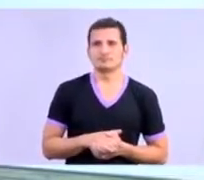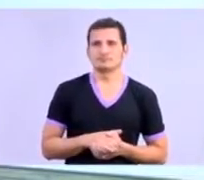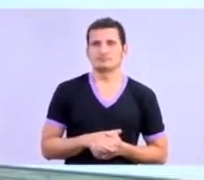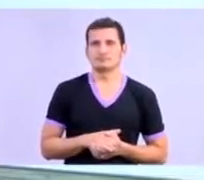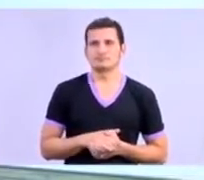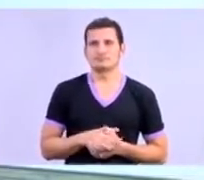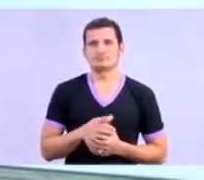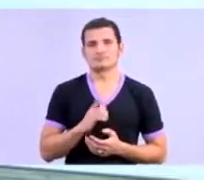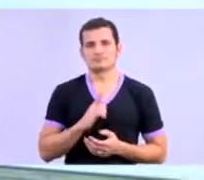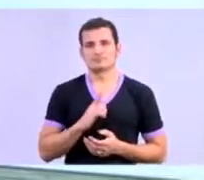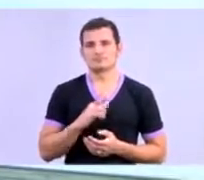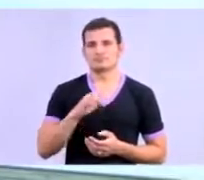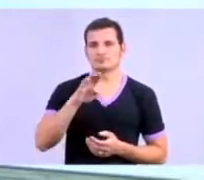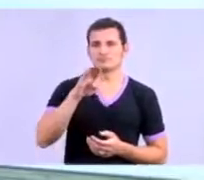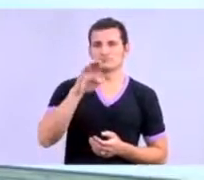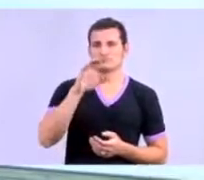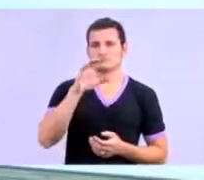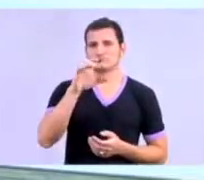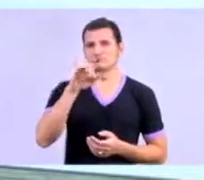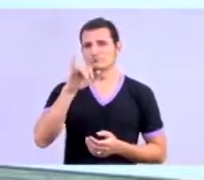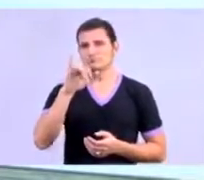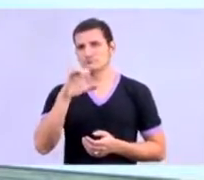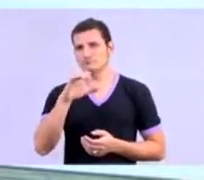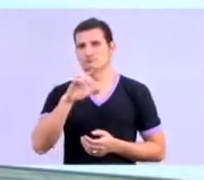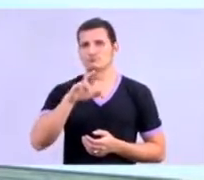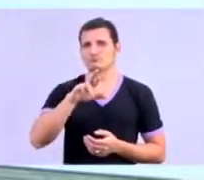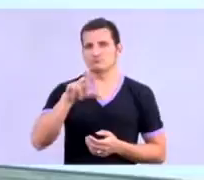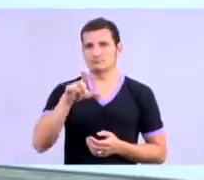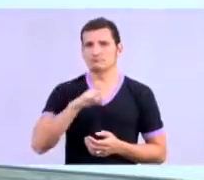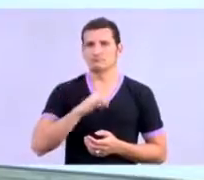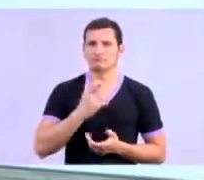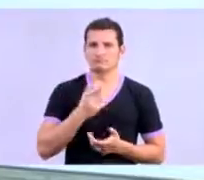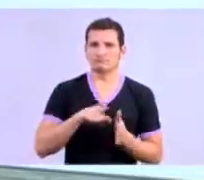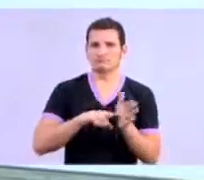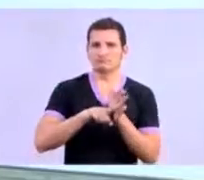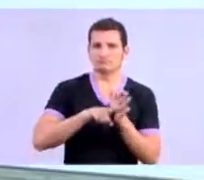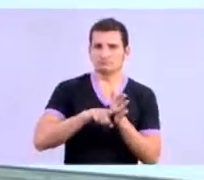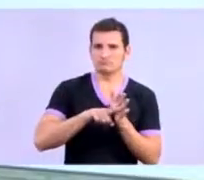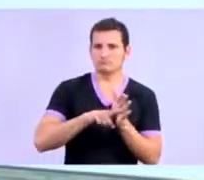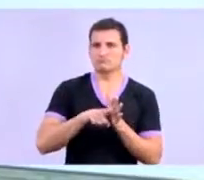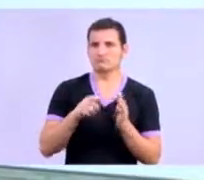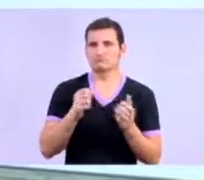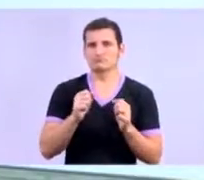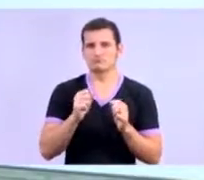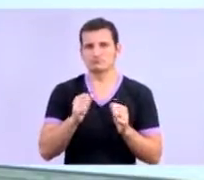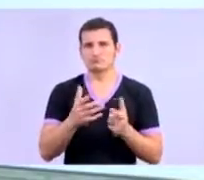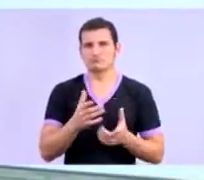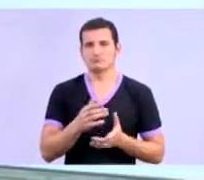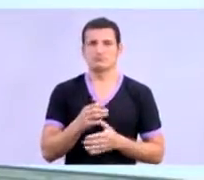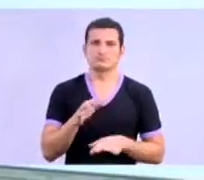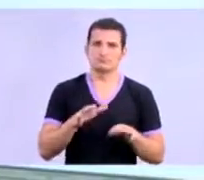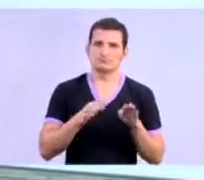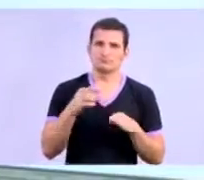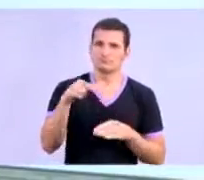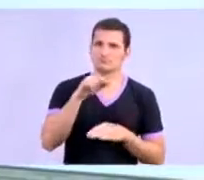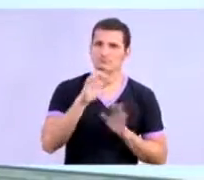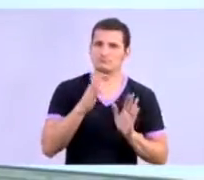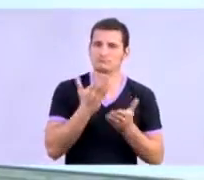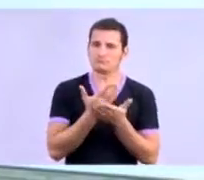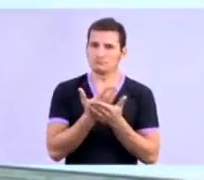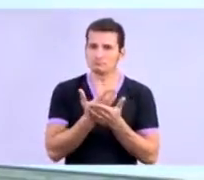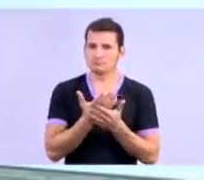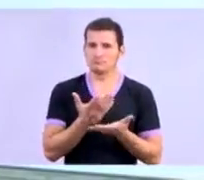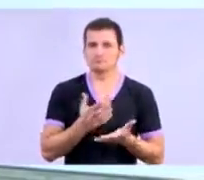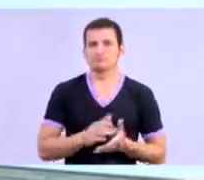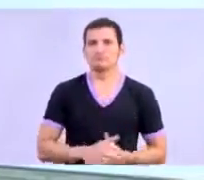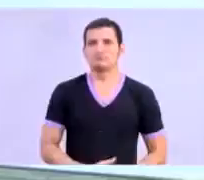algumas outras, ABCD, que por aí vai, que vale a pena pesquisar, vale a pena conhecer, e talvez vocês já tenham até estudado em outros